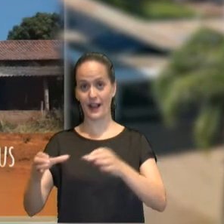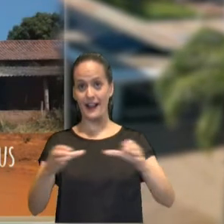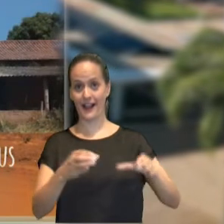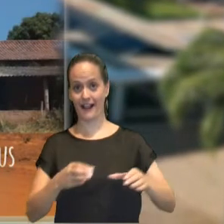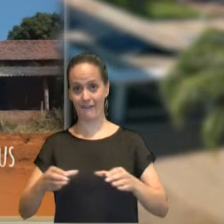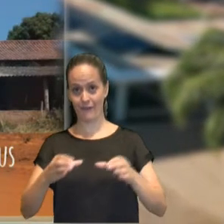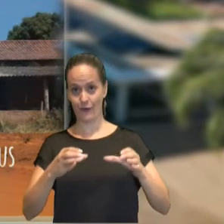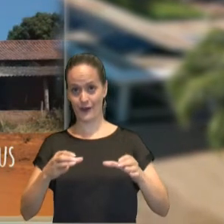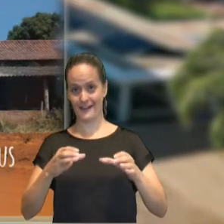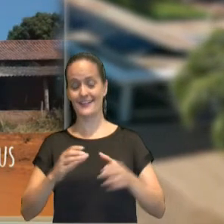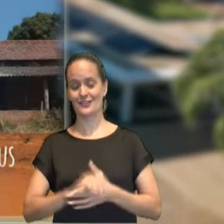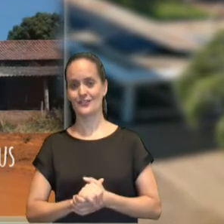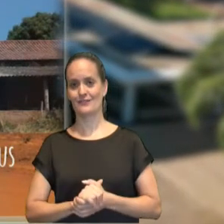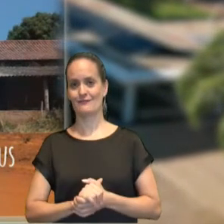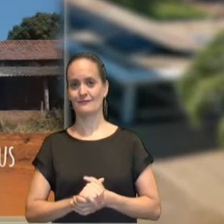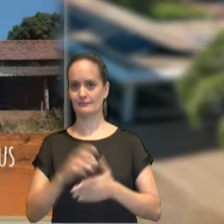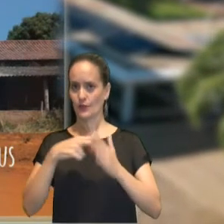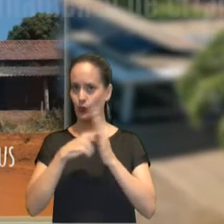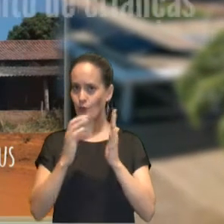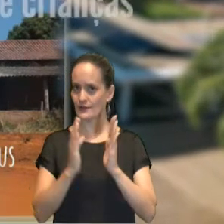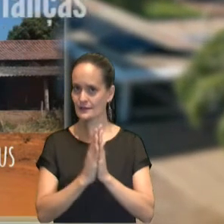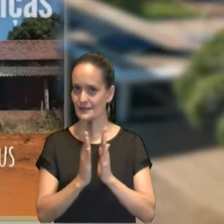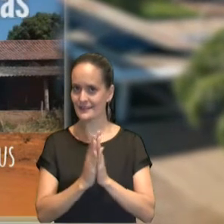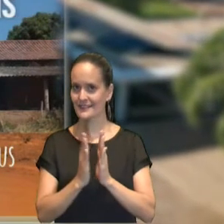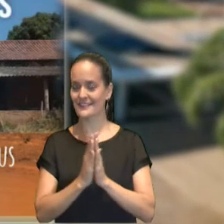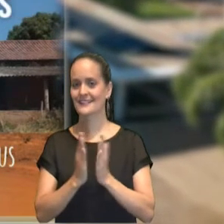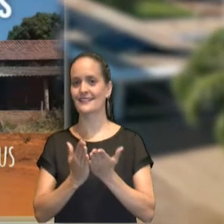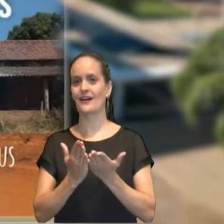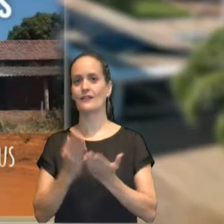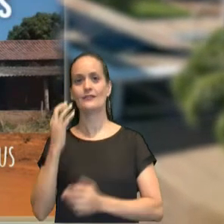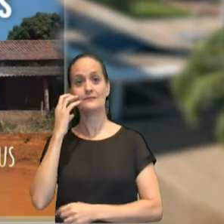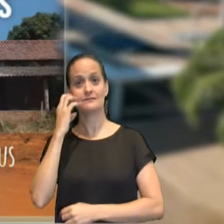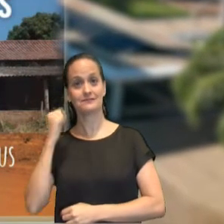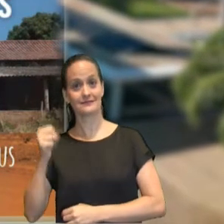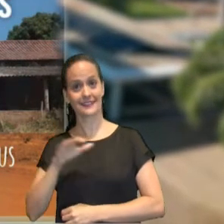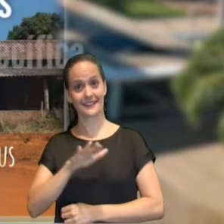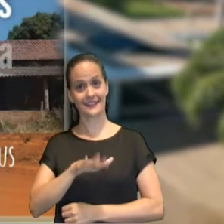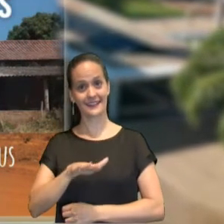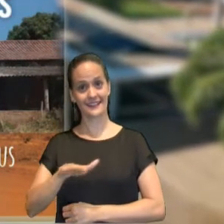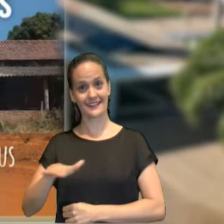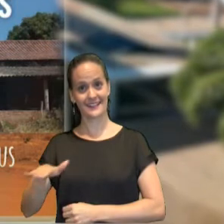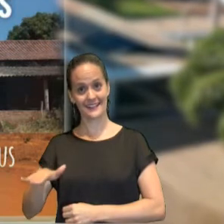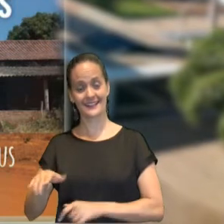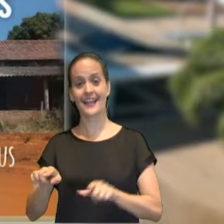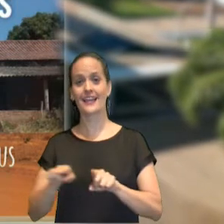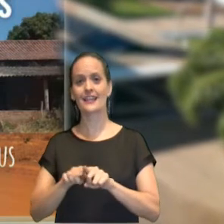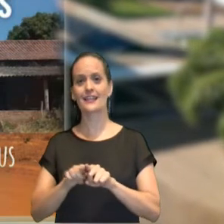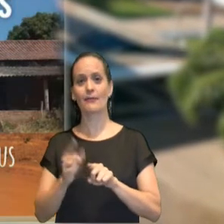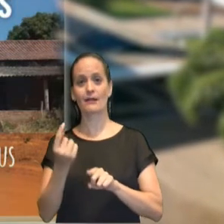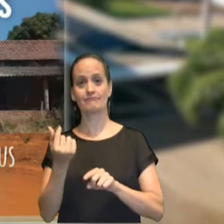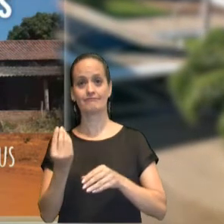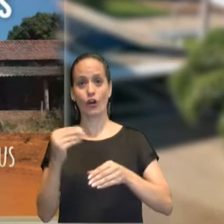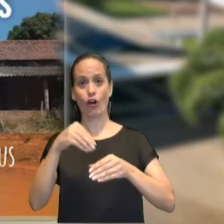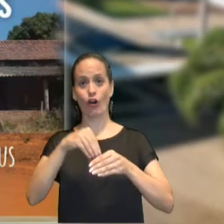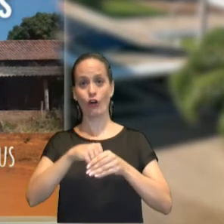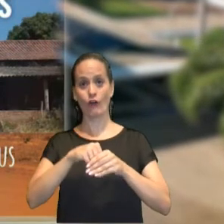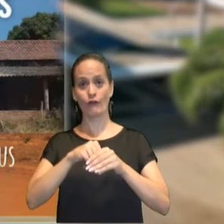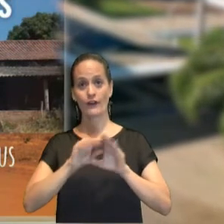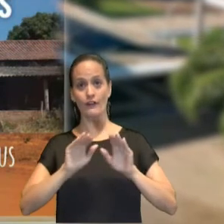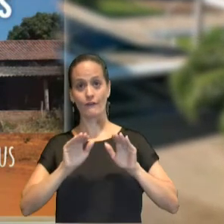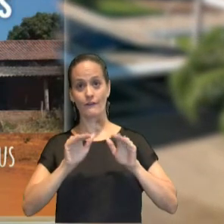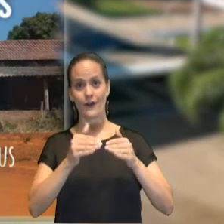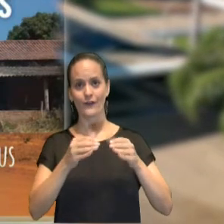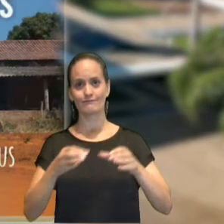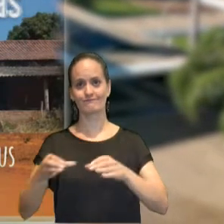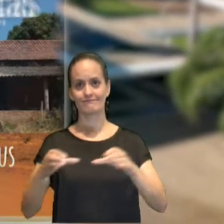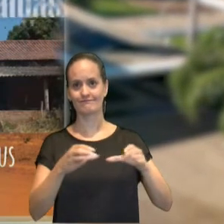Cavalcante, por meio de sua oração, do apadrinhamento de crianças e de ofertas específicas para